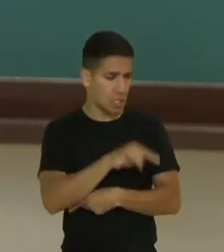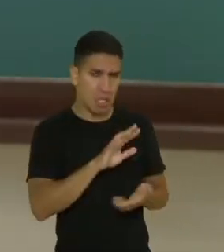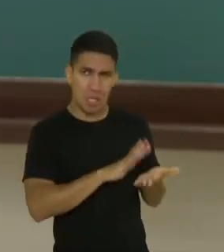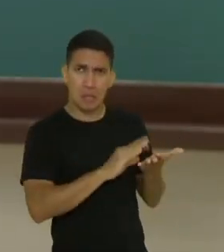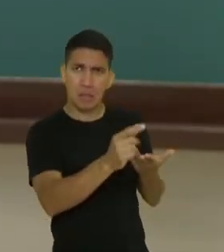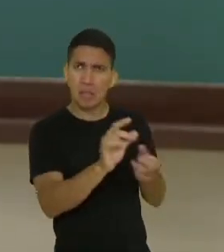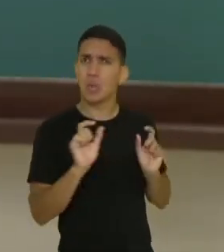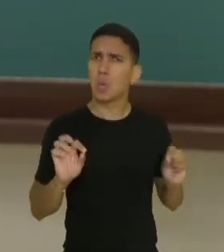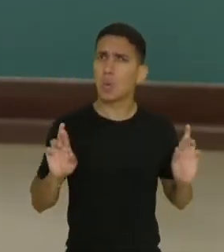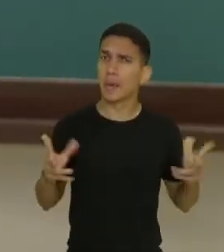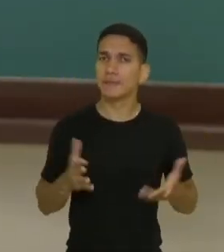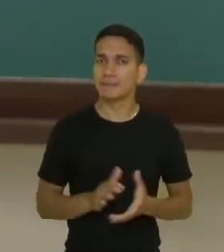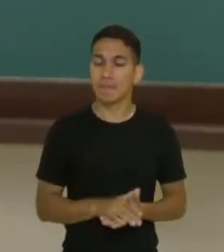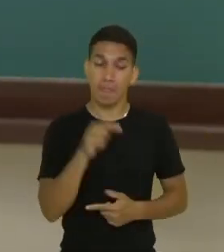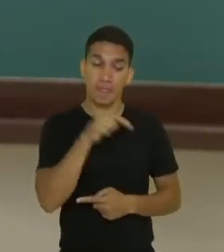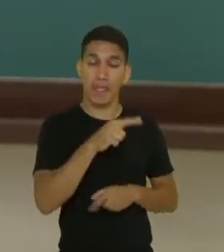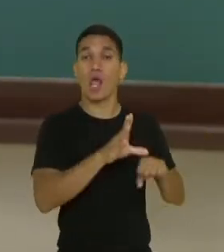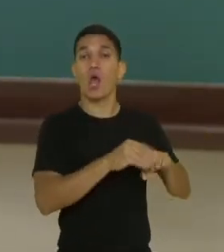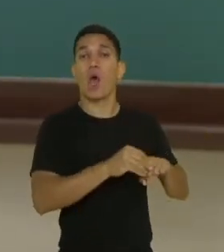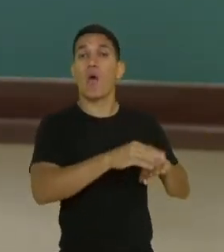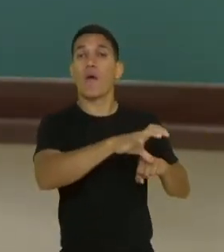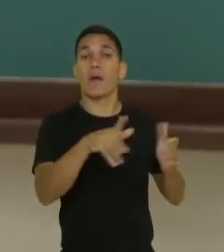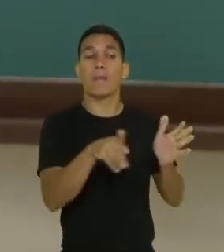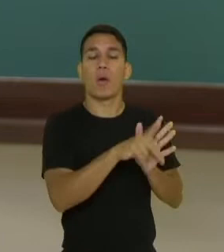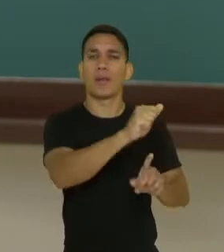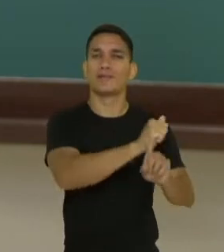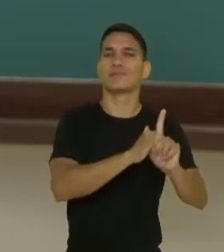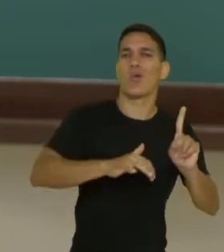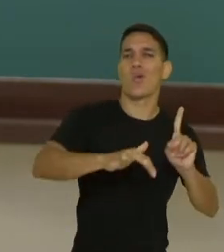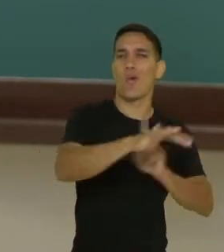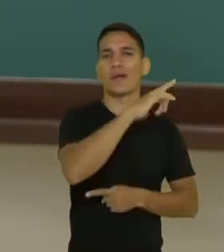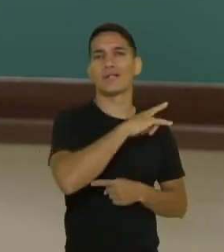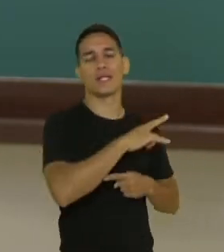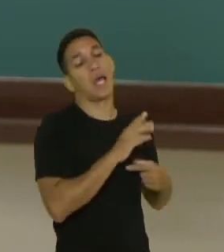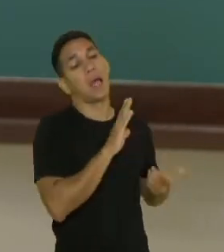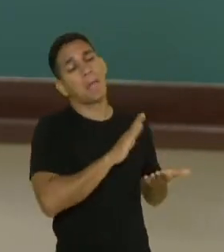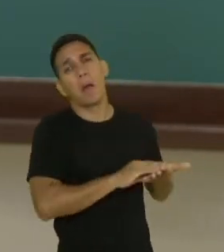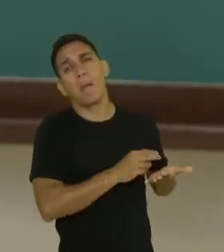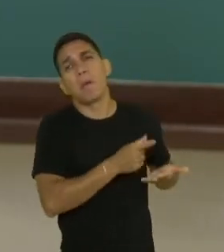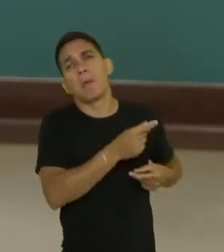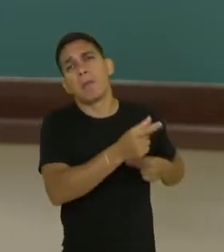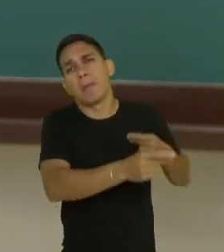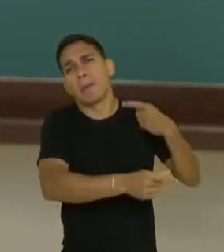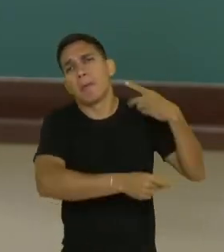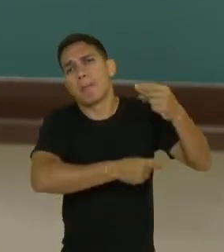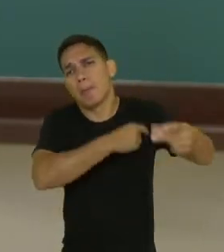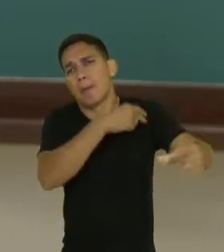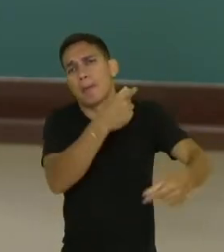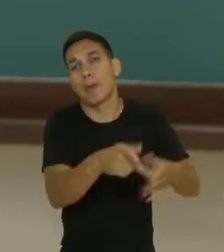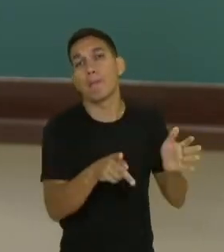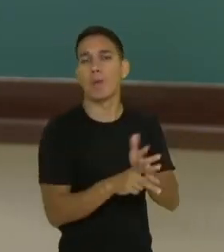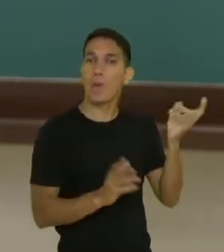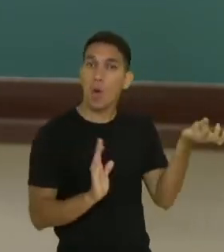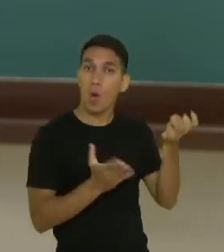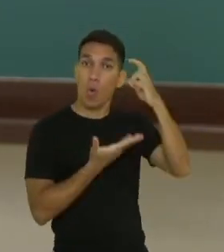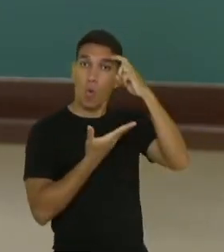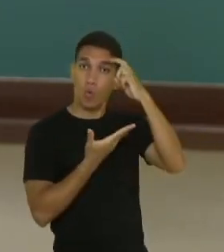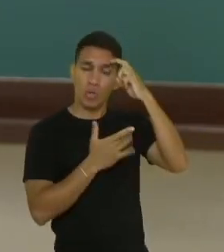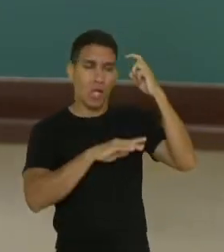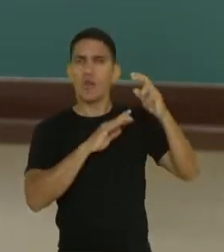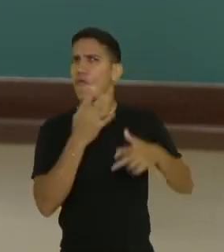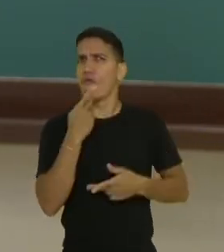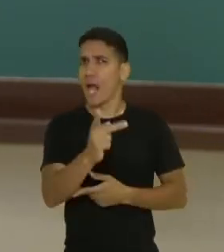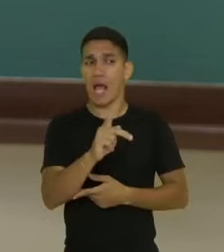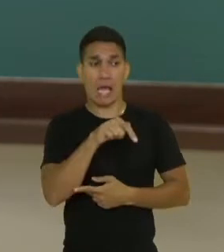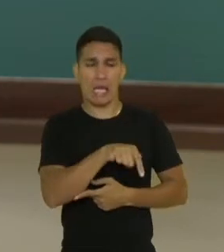de conhecimento que está na sociedade, que vem através da cultura. Não vou dizer que é um conhecimento